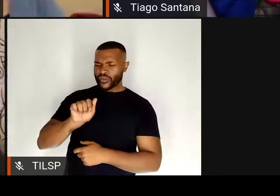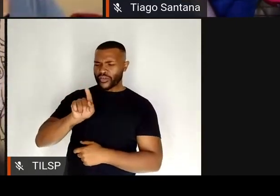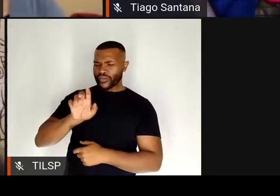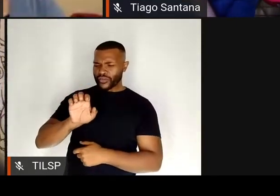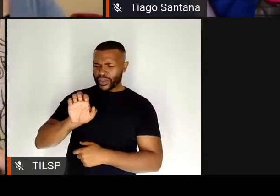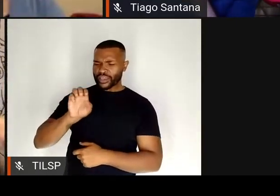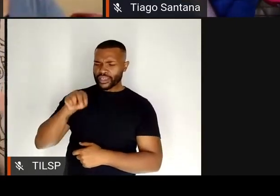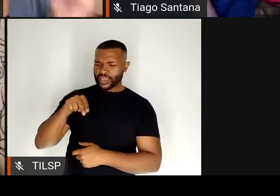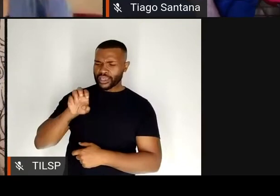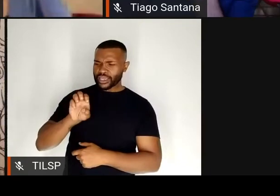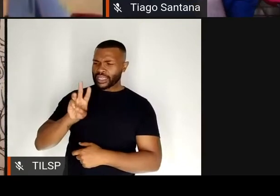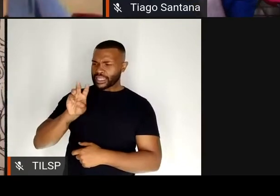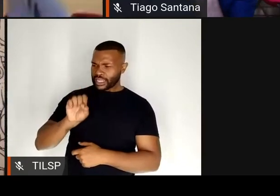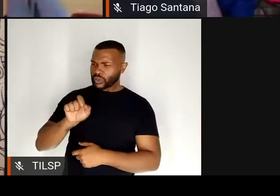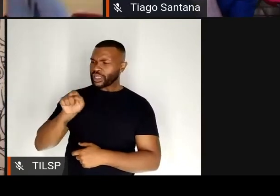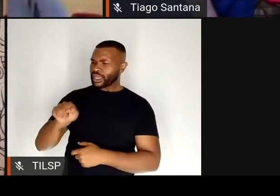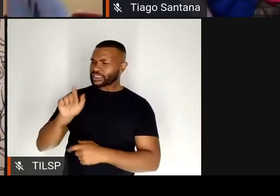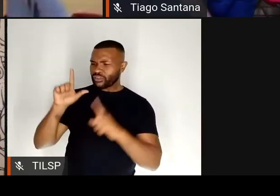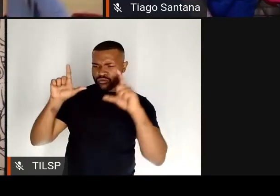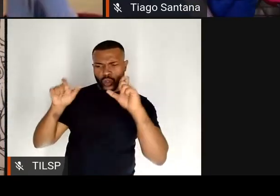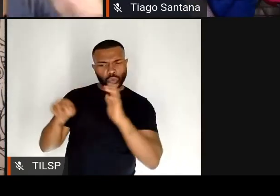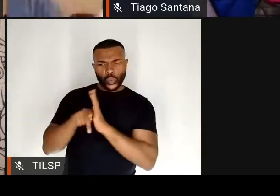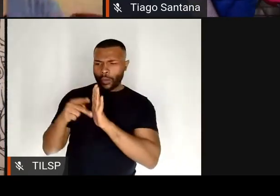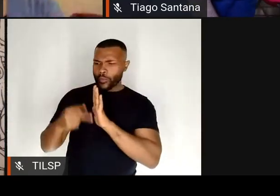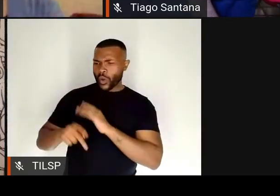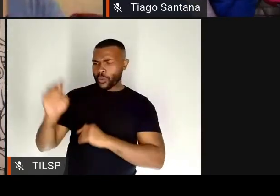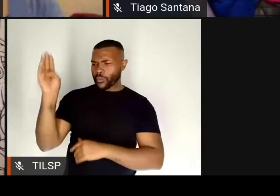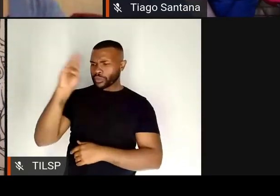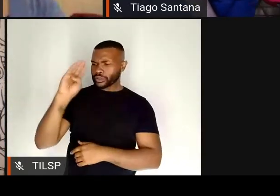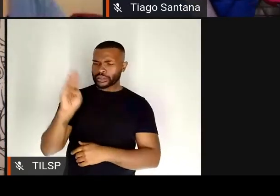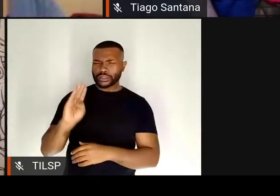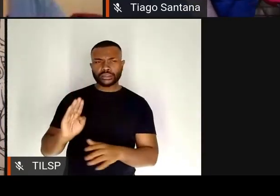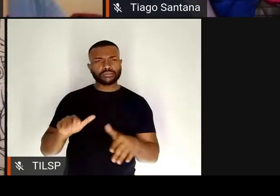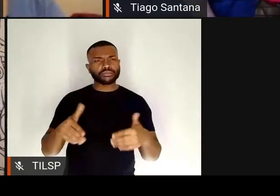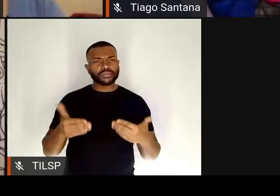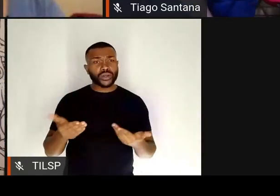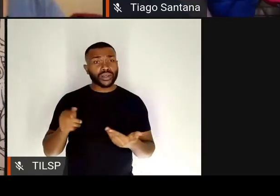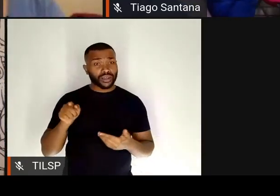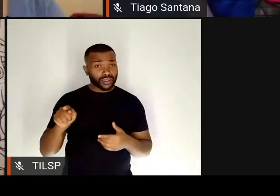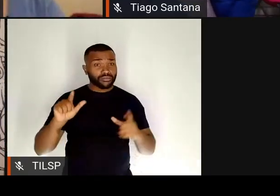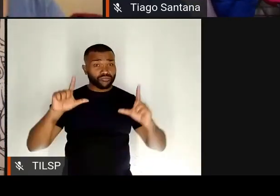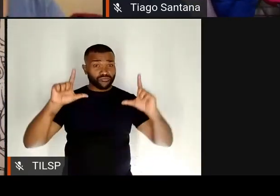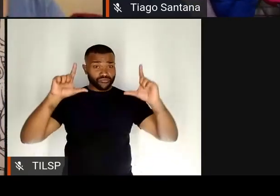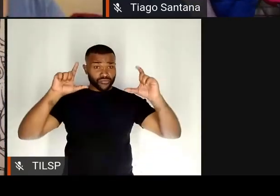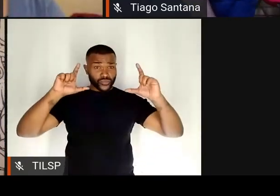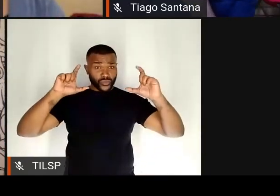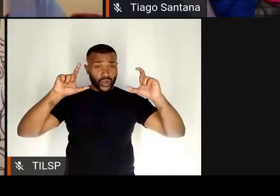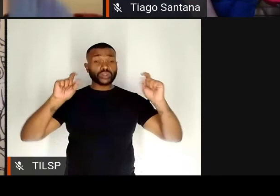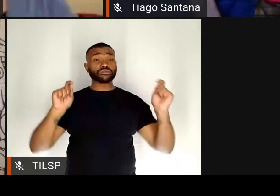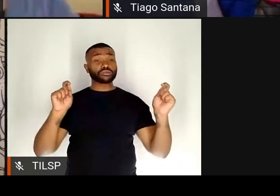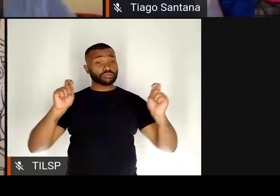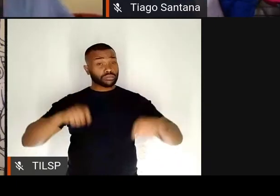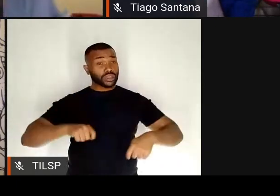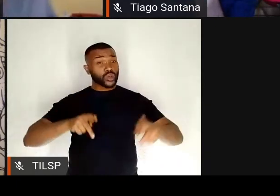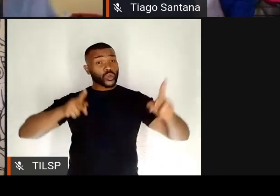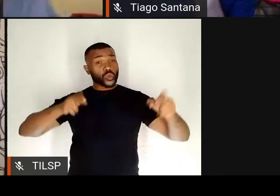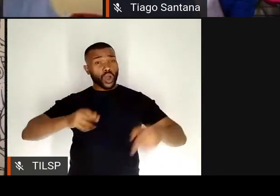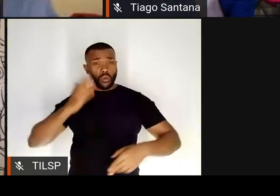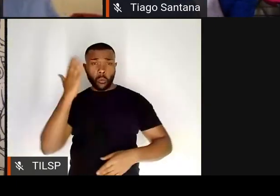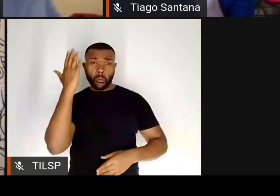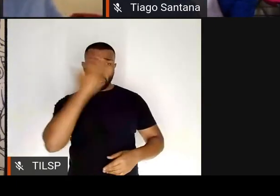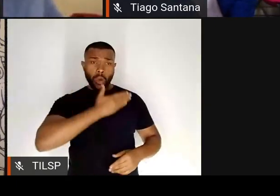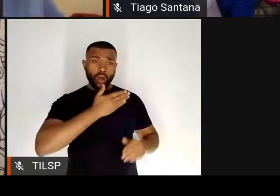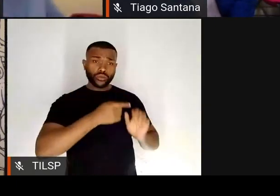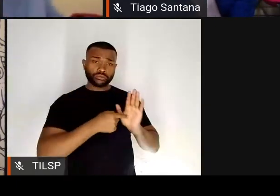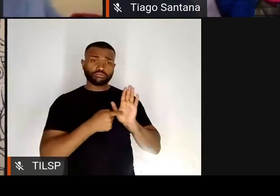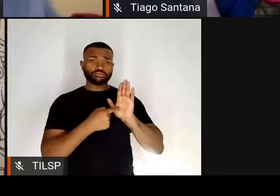não é do Brasil e tal, e tal. Então, a foto ainda serve muito como essa documentação, essa